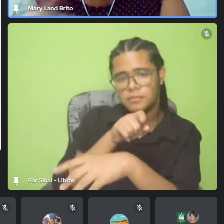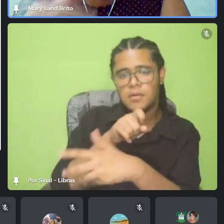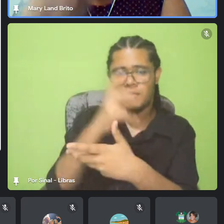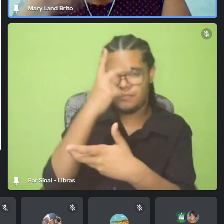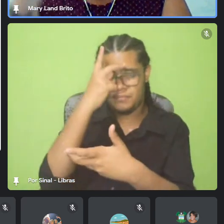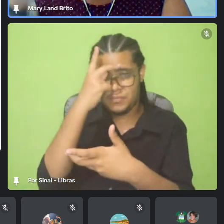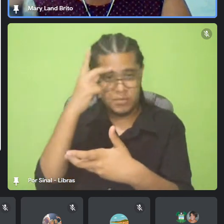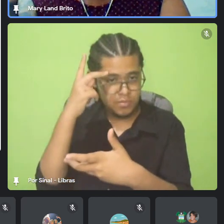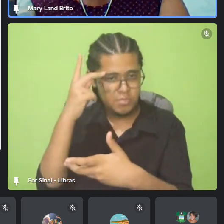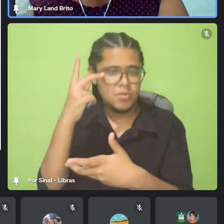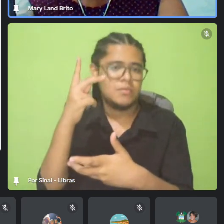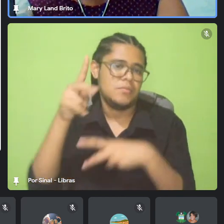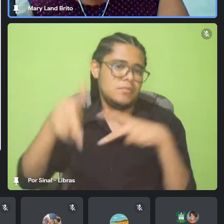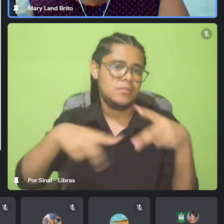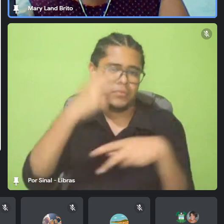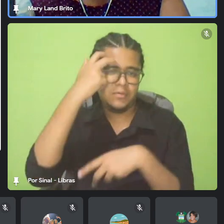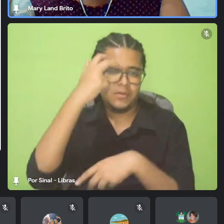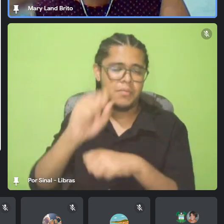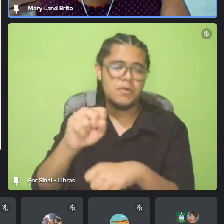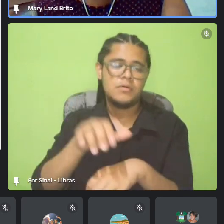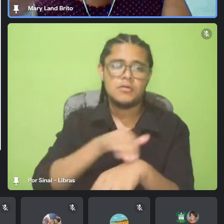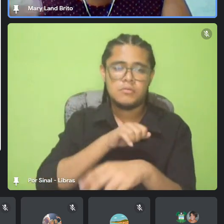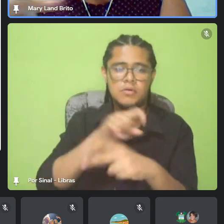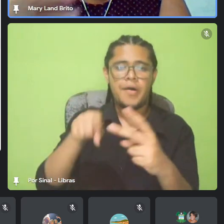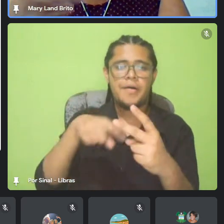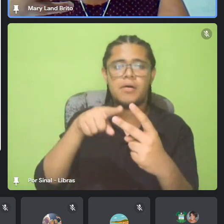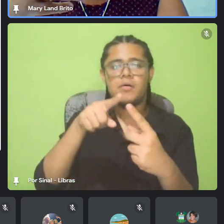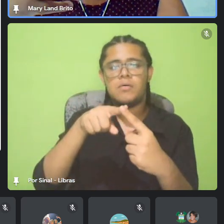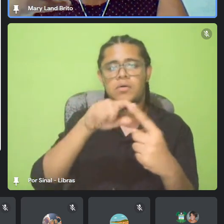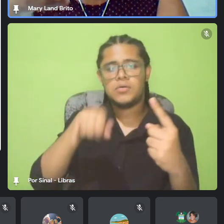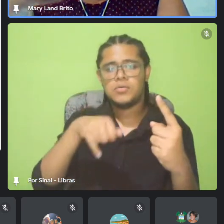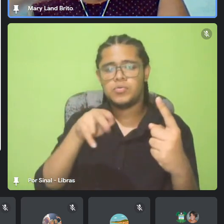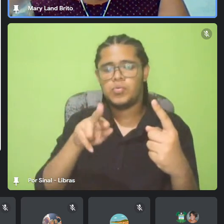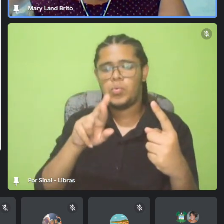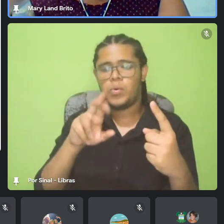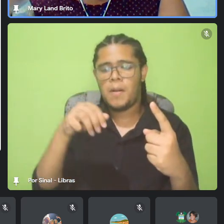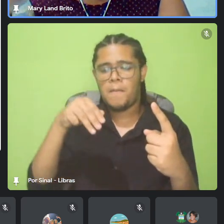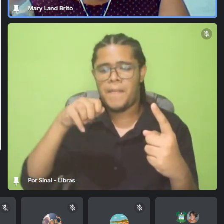você trazer alguém da ayahuasca e que tenha